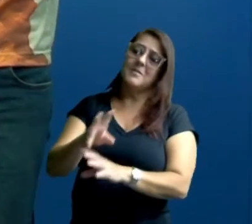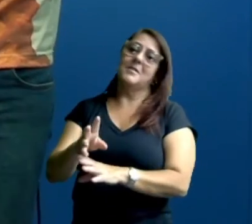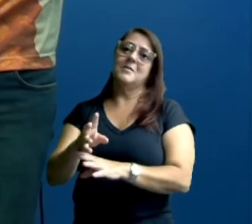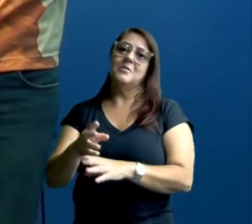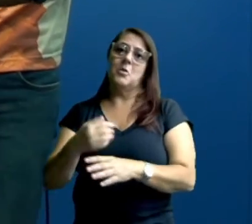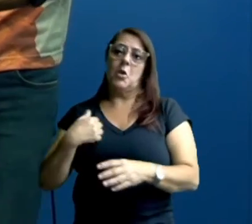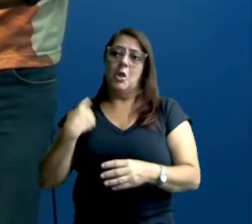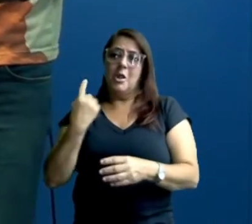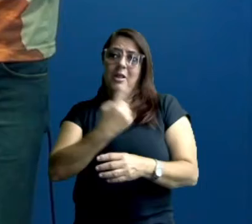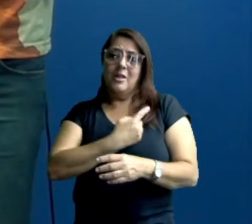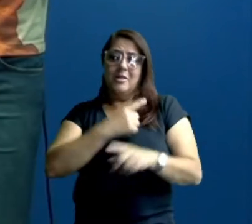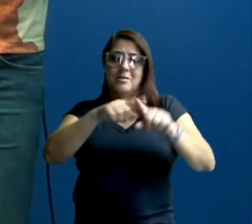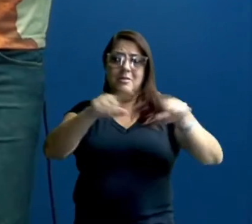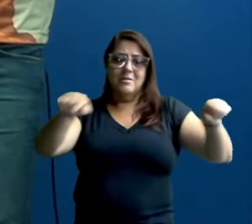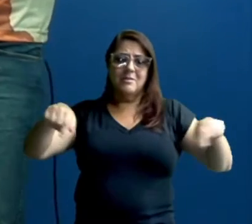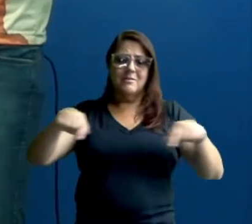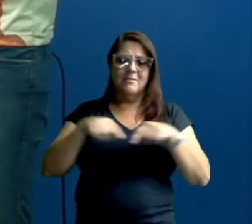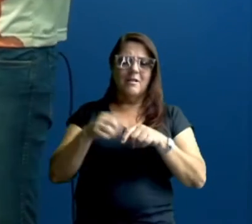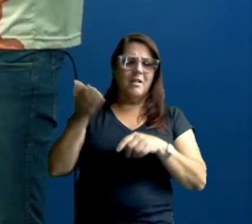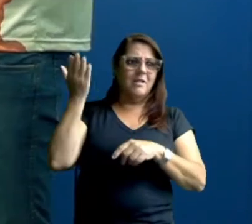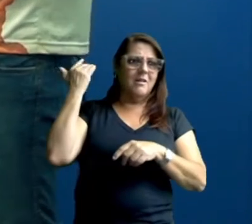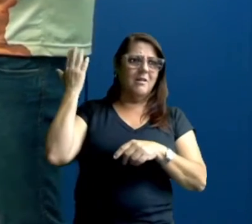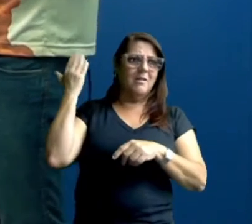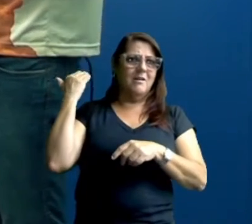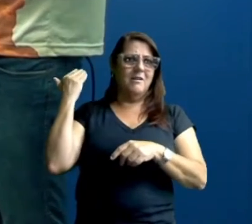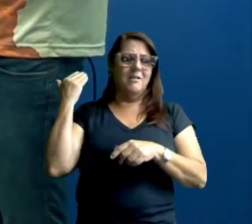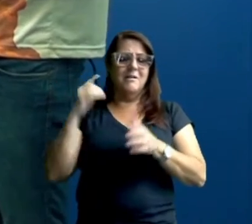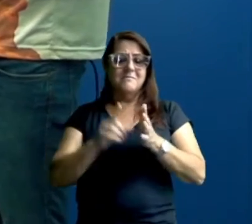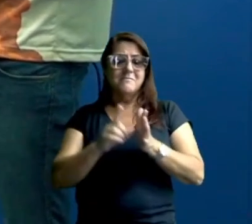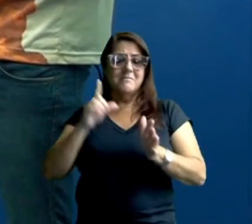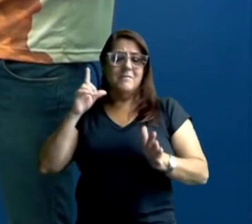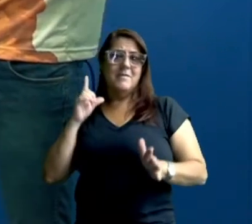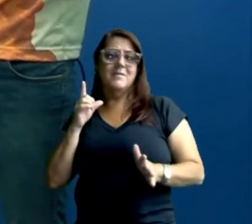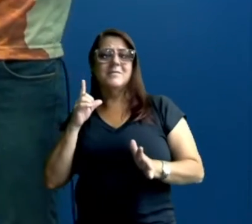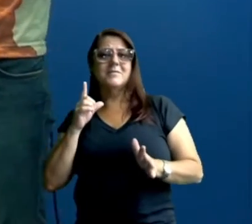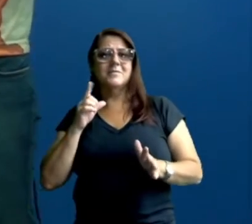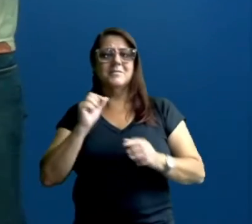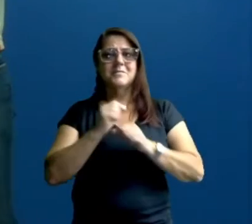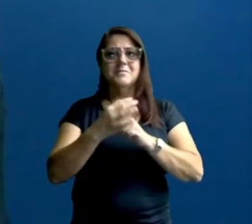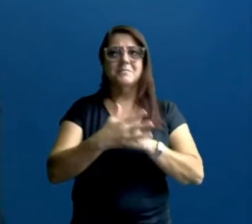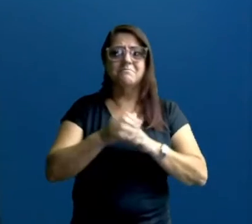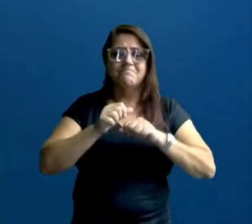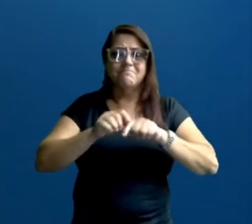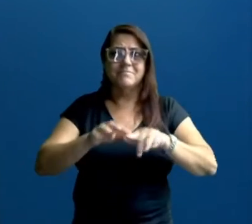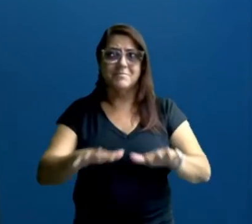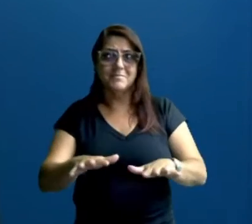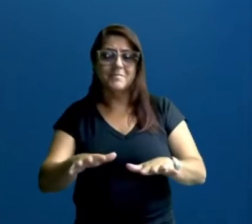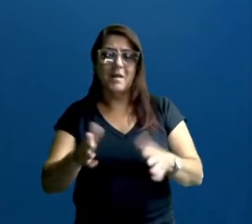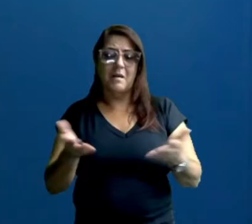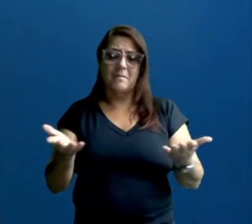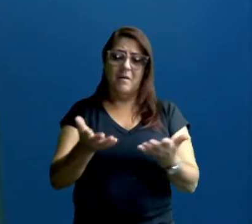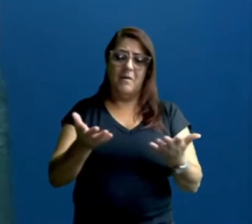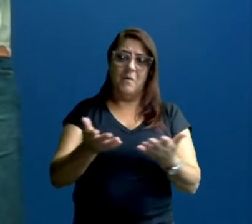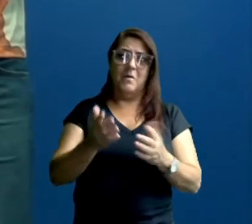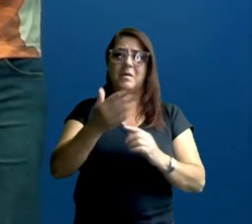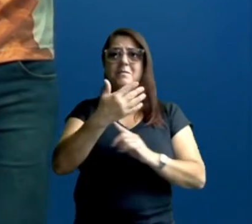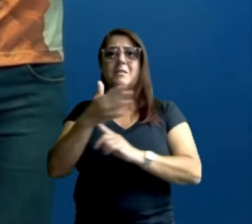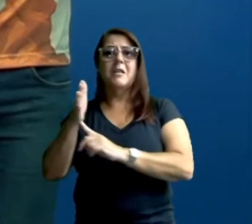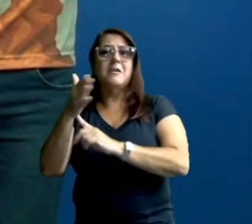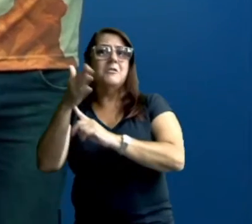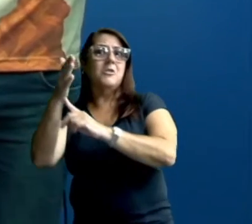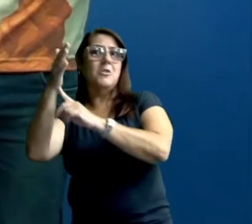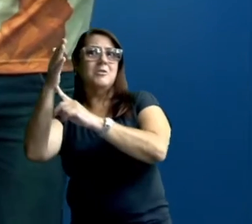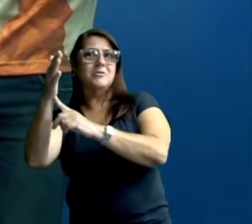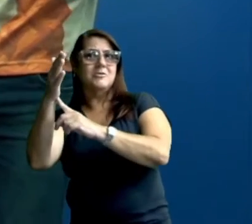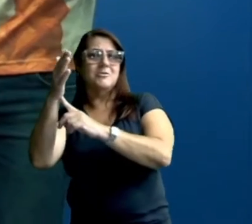estar presencialmente em sala de aula. E através da tecnologia, né, foi possível a gente